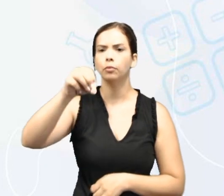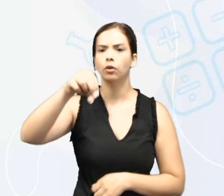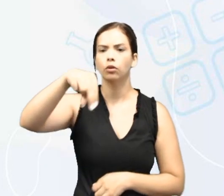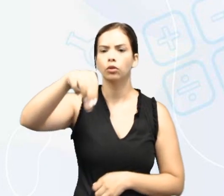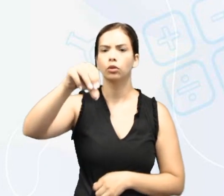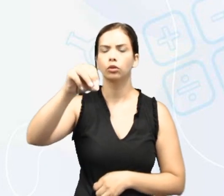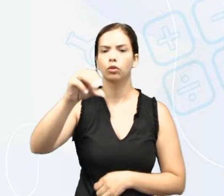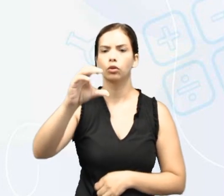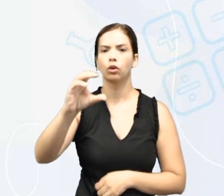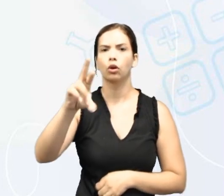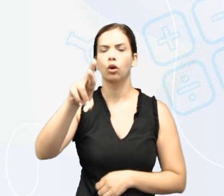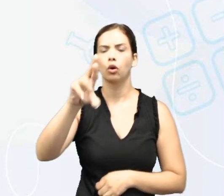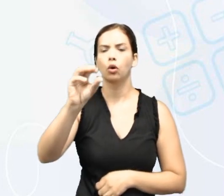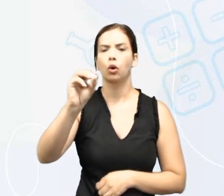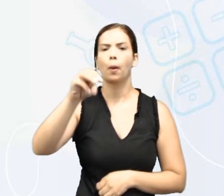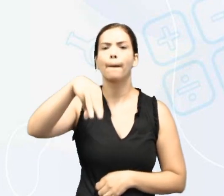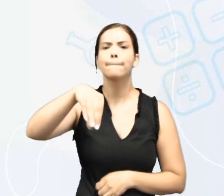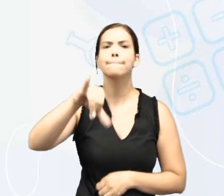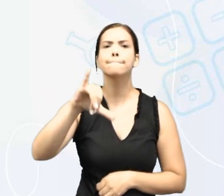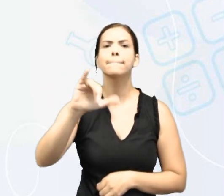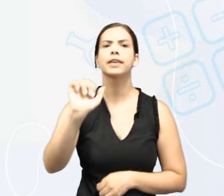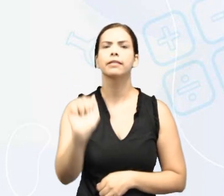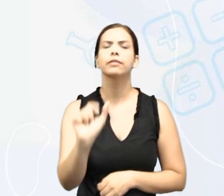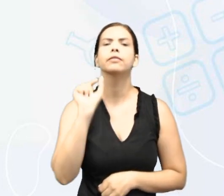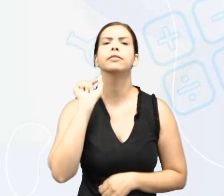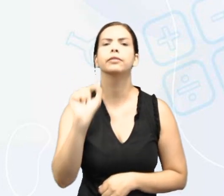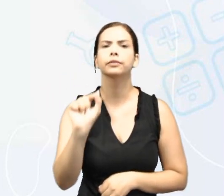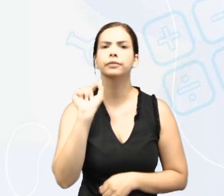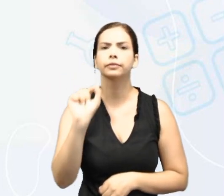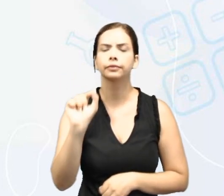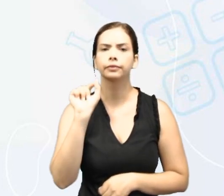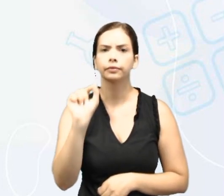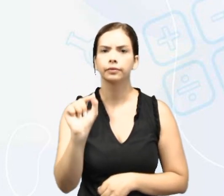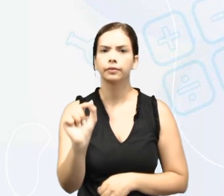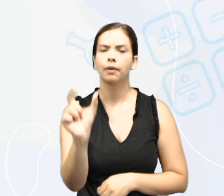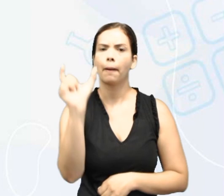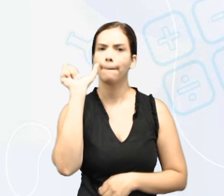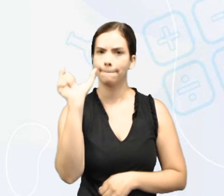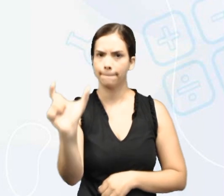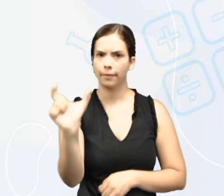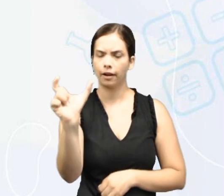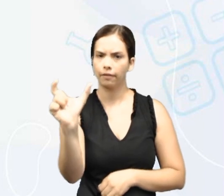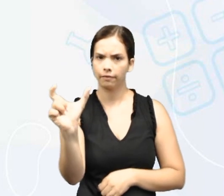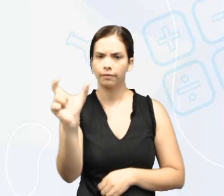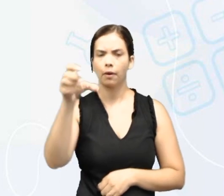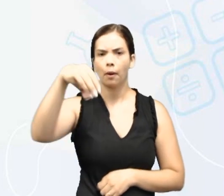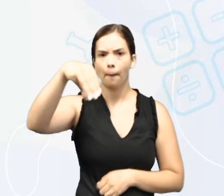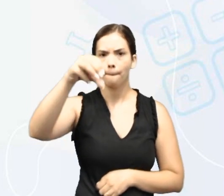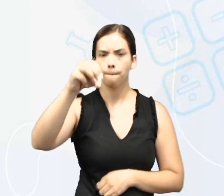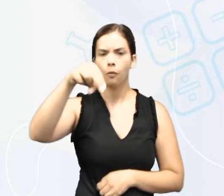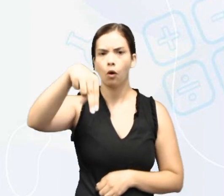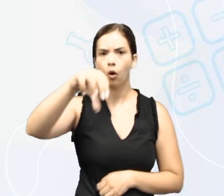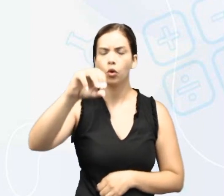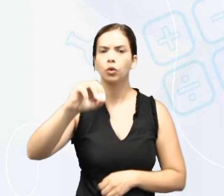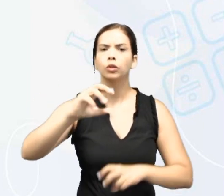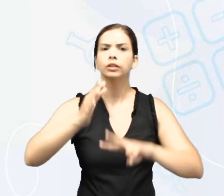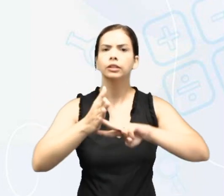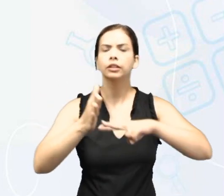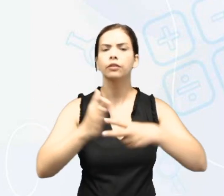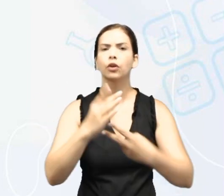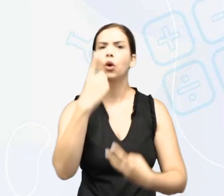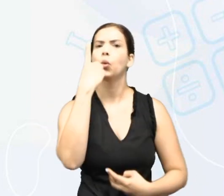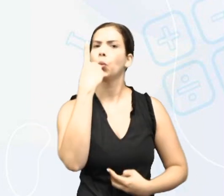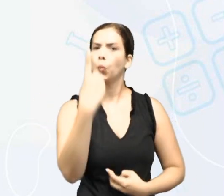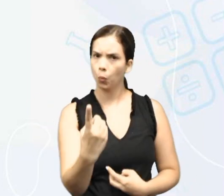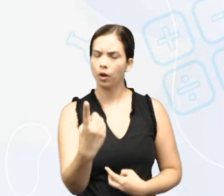Monocromia, né? O que seria monocromia? A gente vai partir para a nomenclatura mono, significa uma.